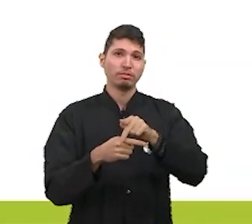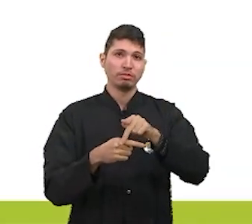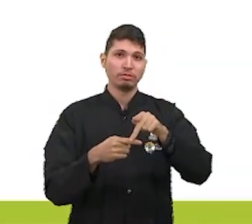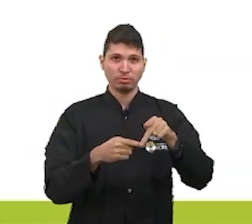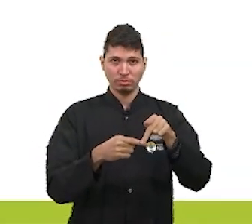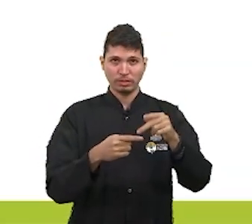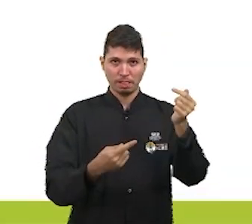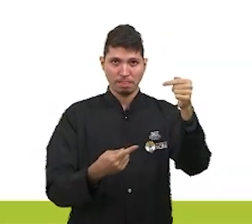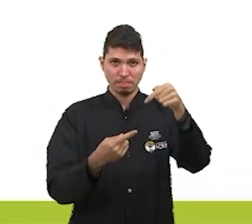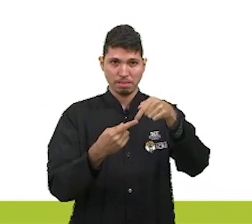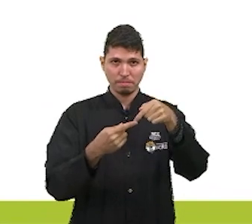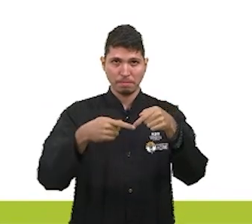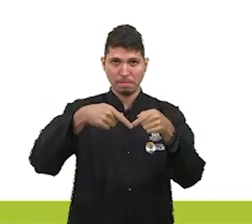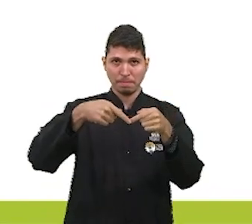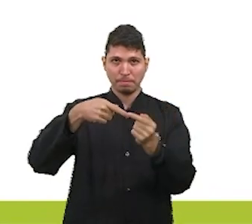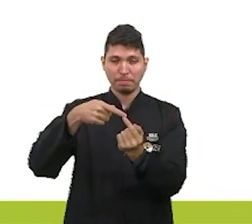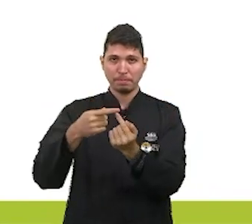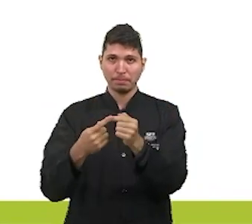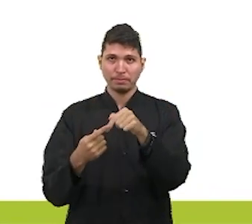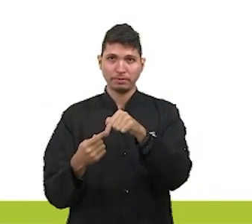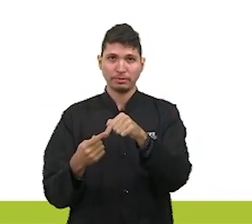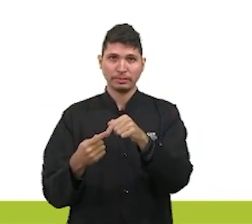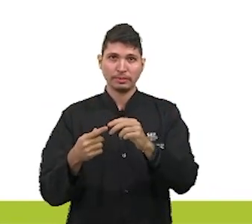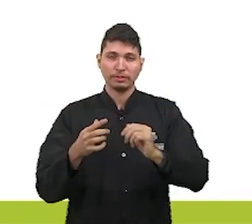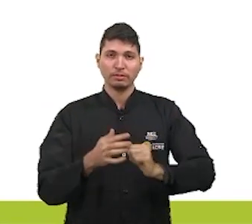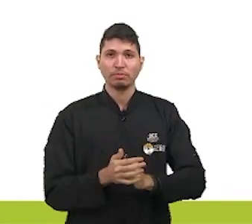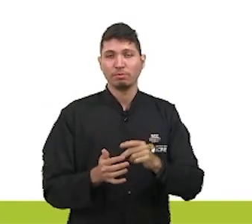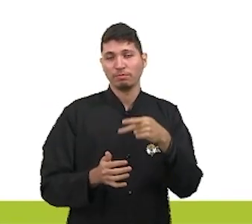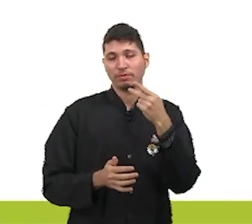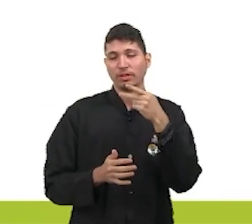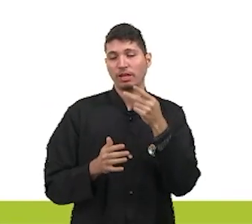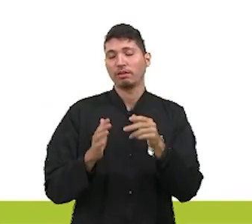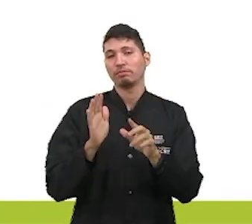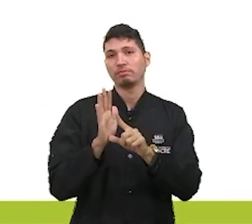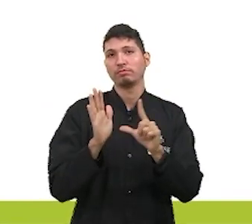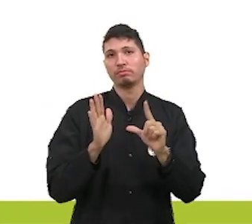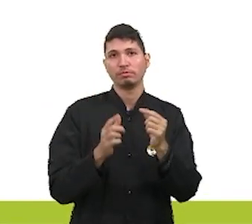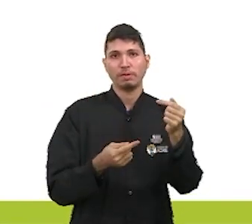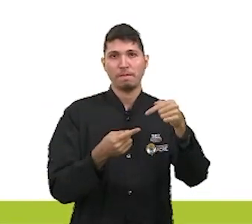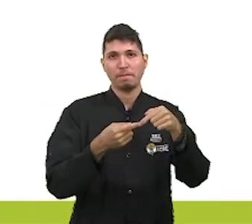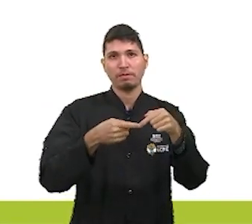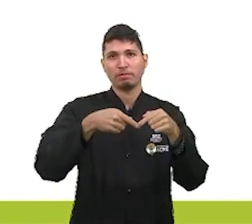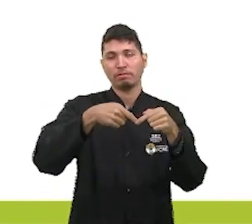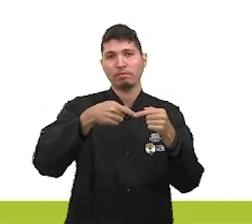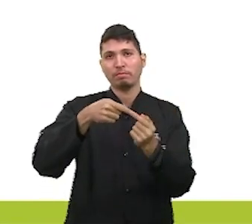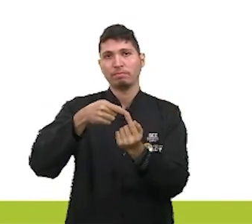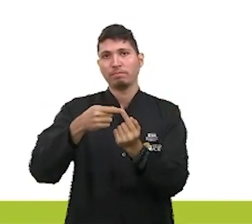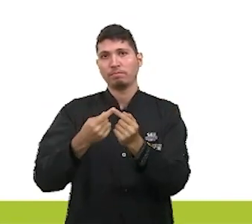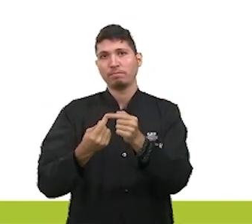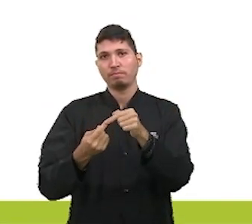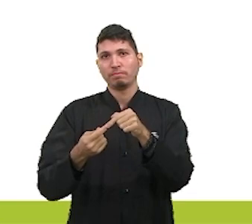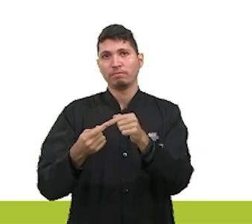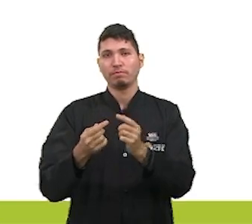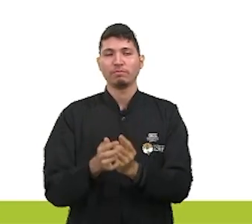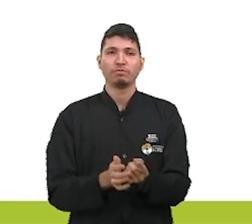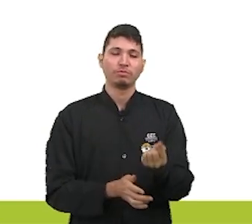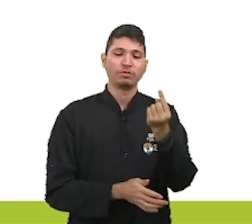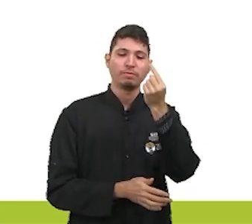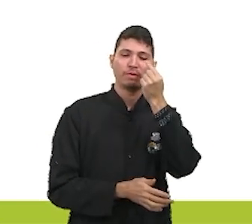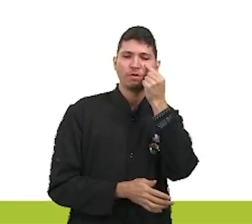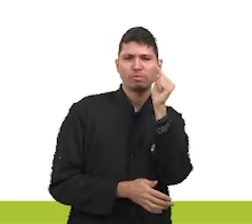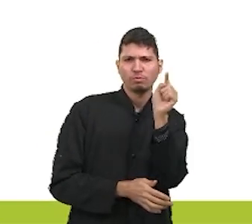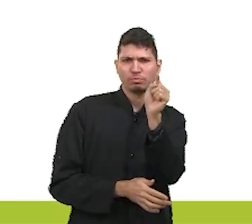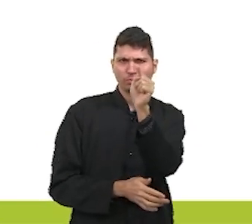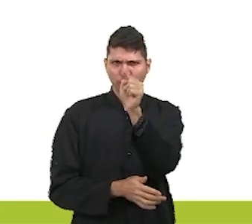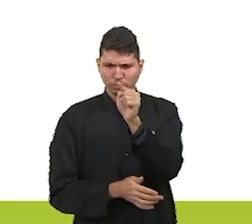nas ligações. Como eu falei para vocês, falou em ligação, trata-se aí de você analisar